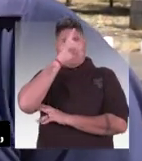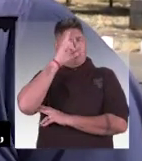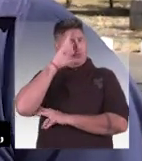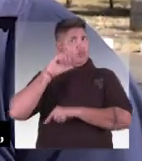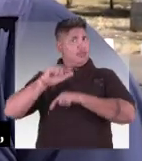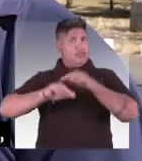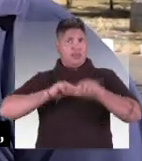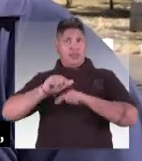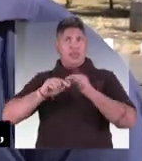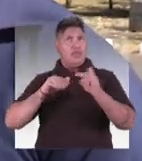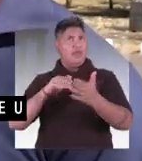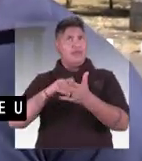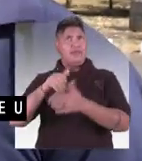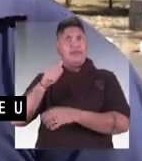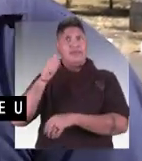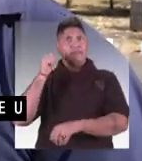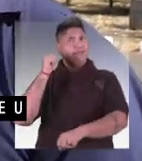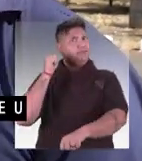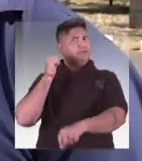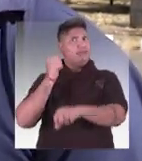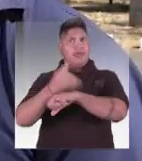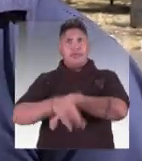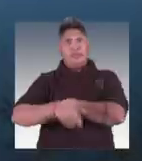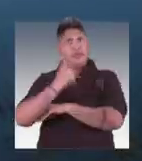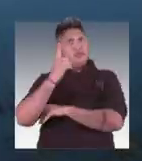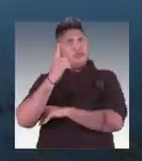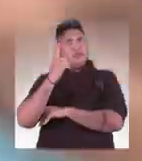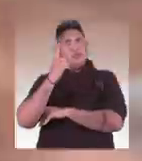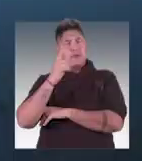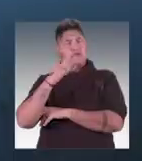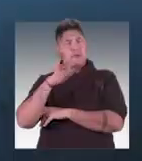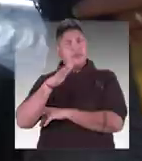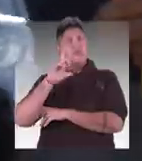Aí até meia-noite e meia, 1h, aí nesse horário eu vou para casa.